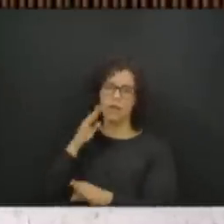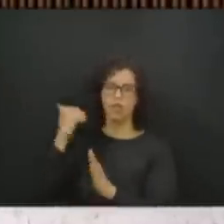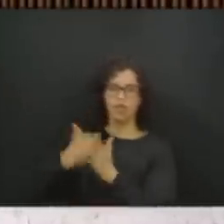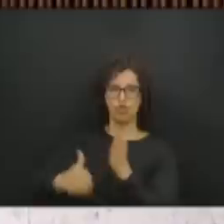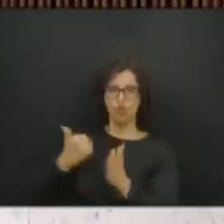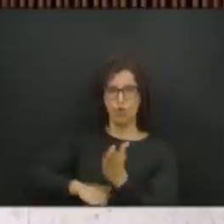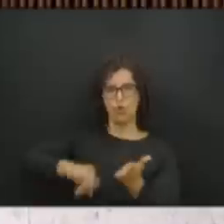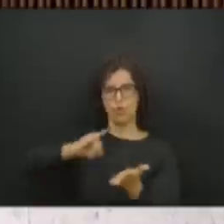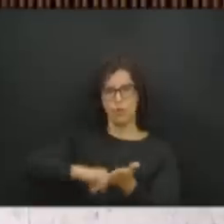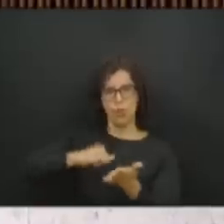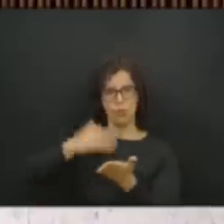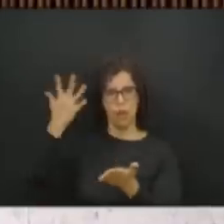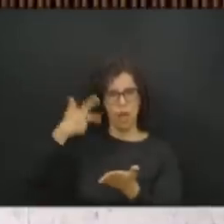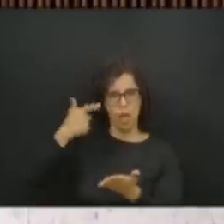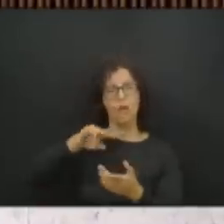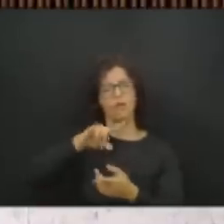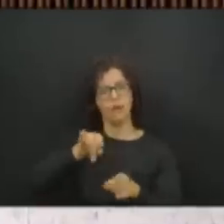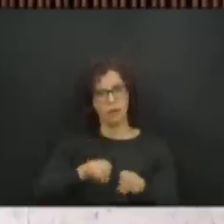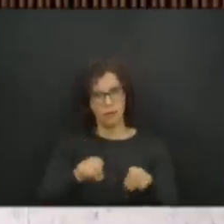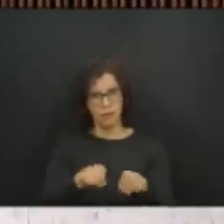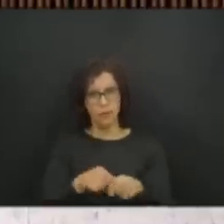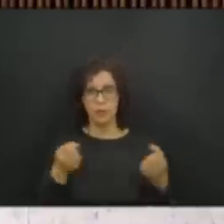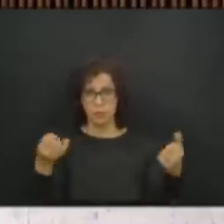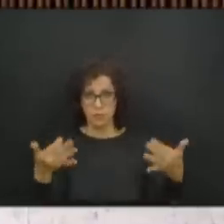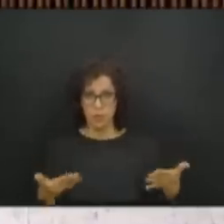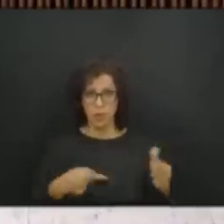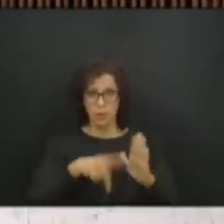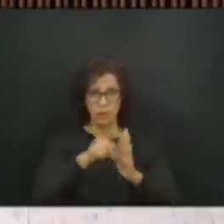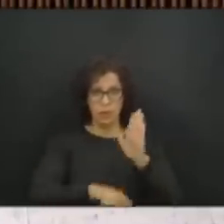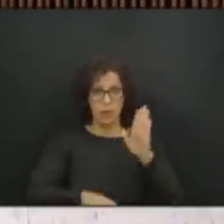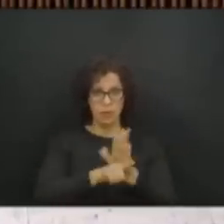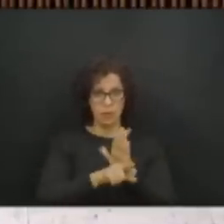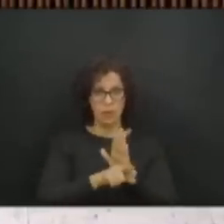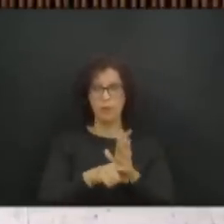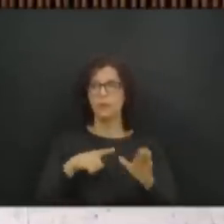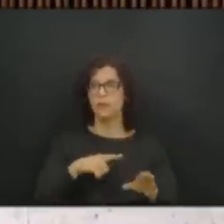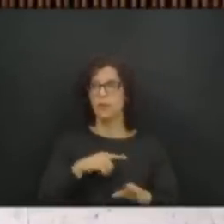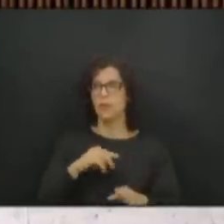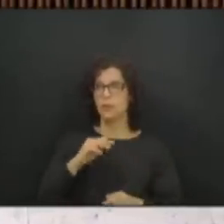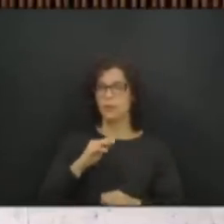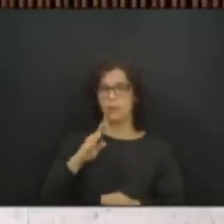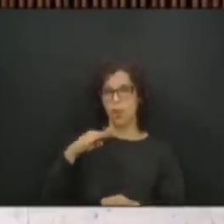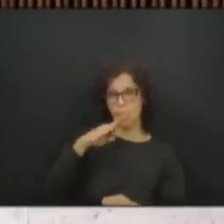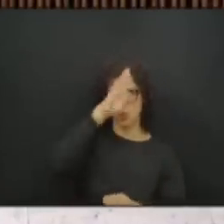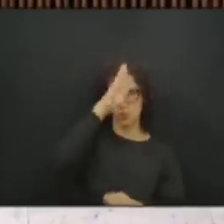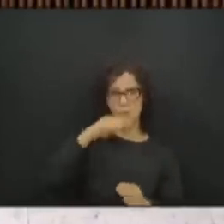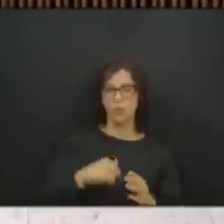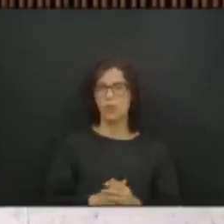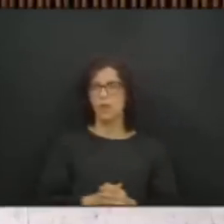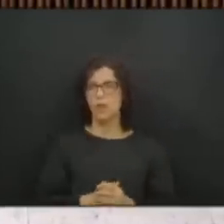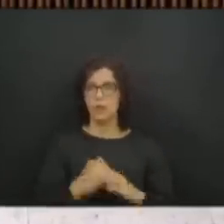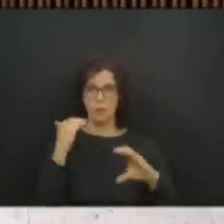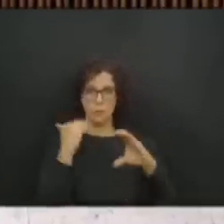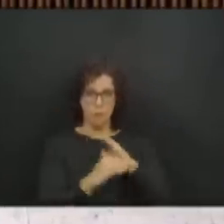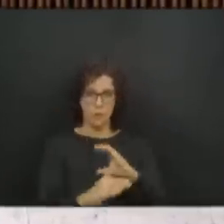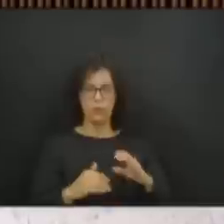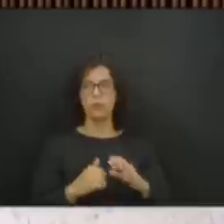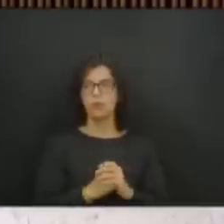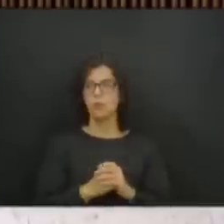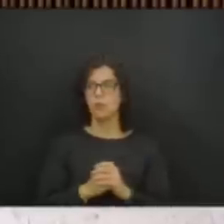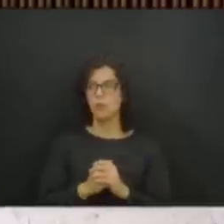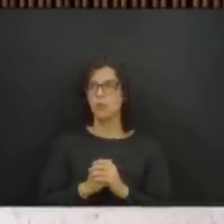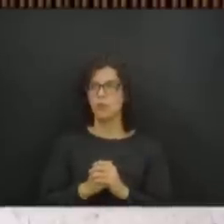eu quero fazer aqui uma ponderação respeito um projeto que o presidente Jair bolsonaro enviou